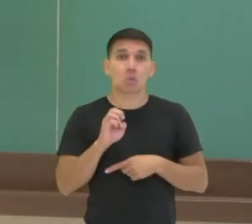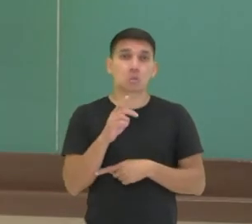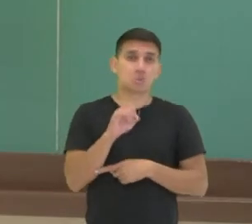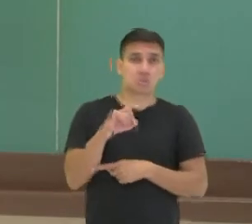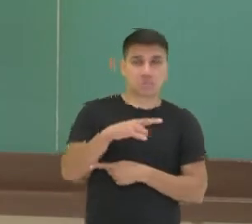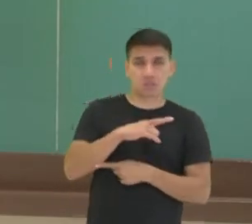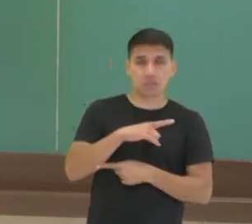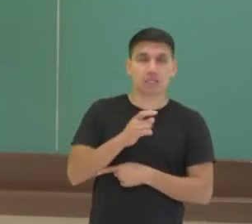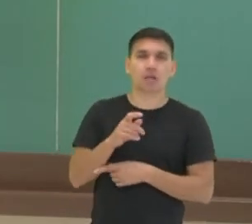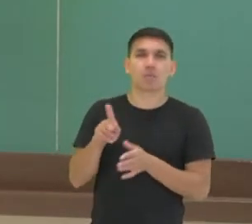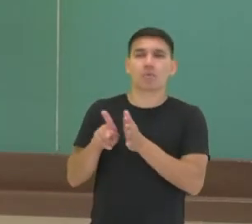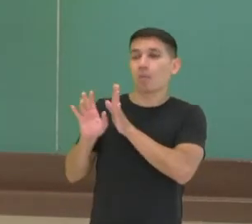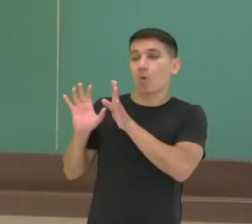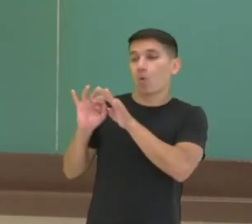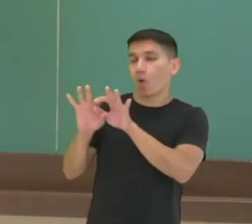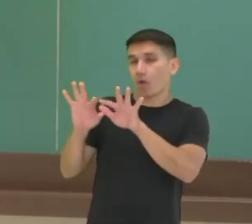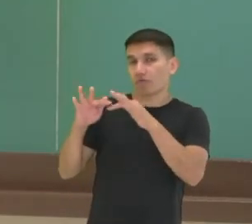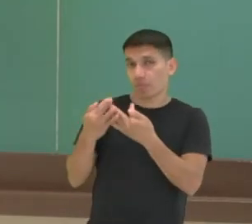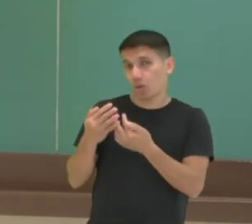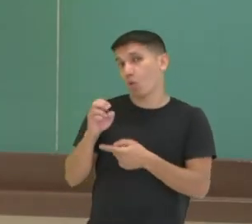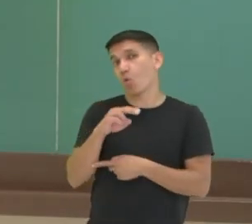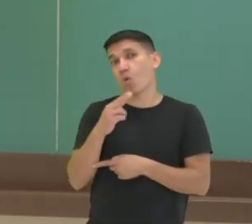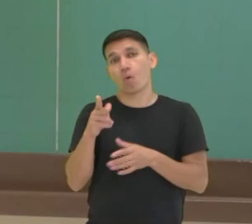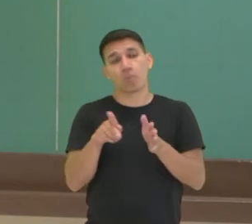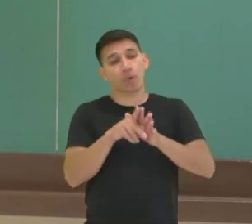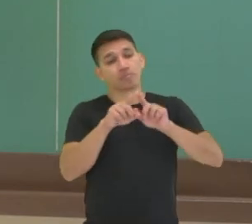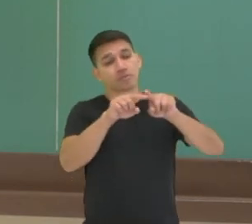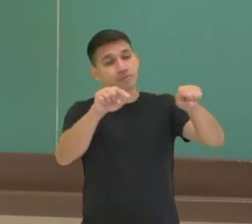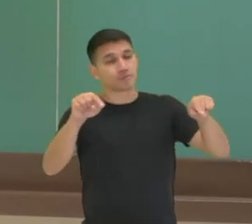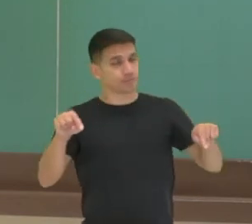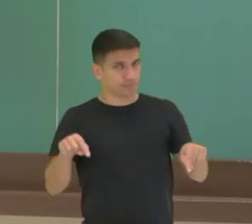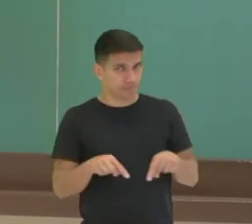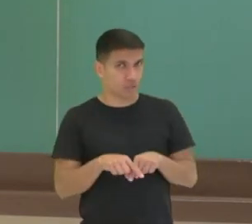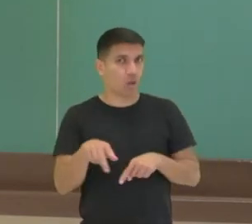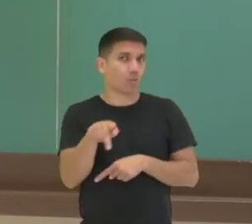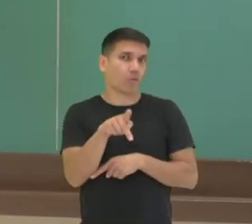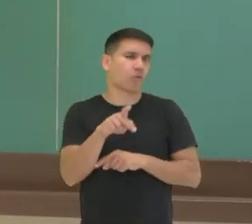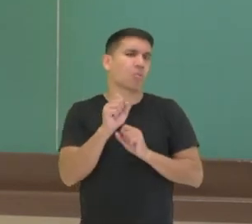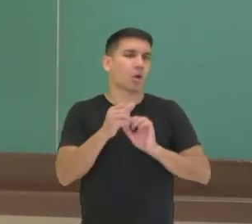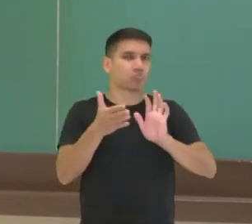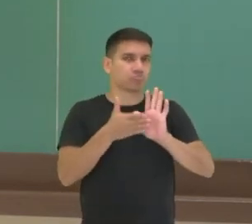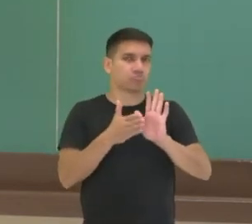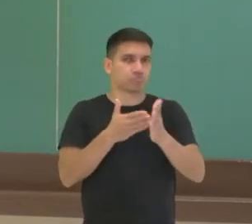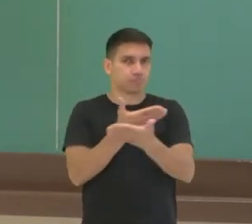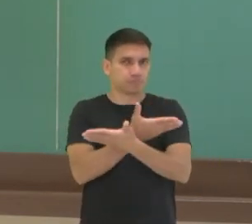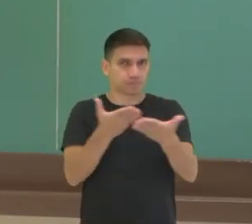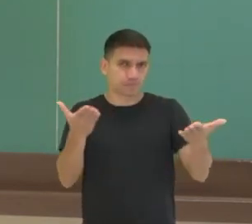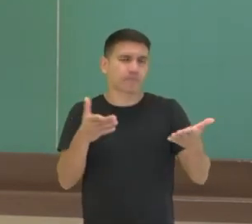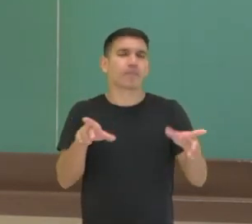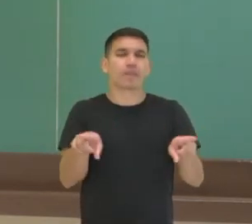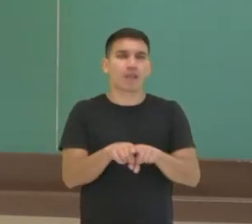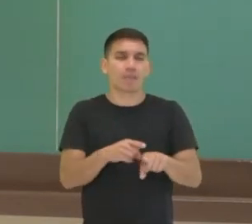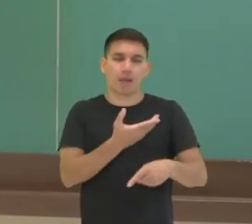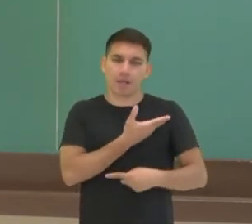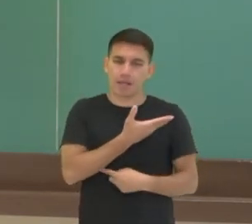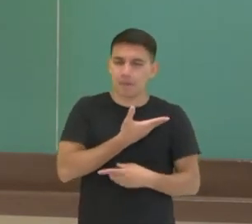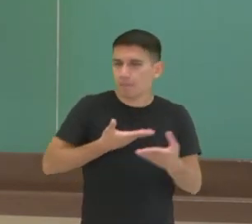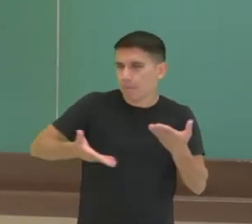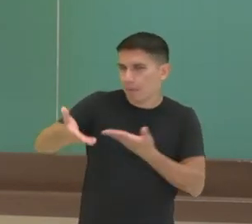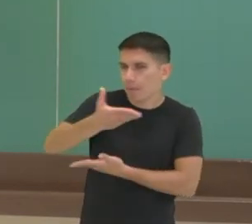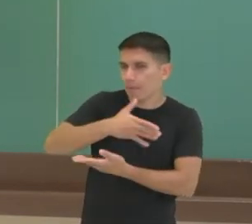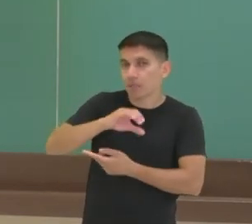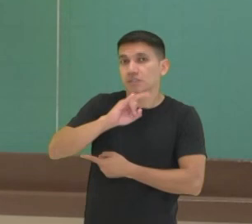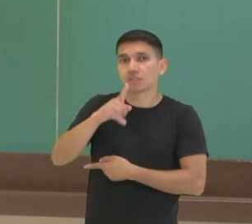aí no contexto intrafamiliar ou se estiver em sala de aula, o professor pode propor para vocês discutir com os colegas, né? Quem está fazendo aí o